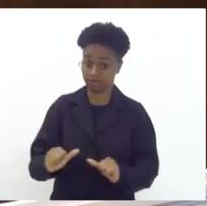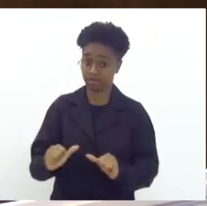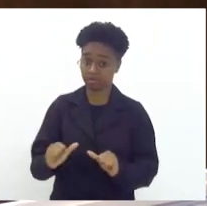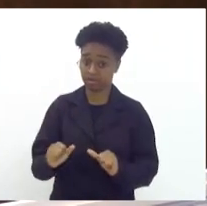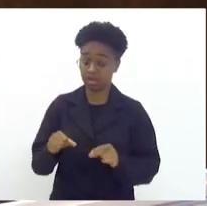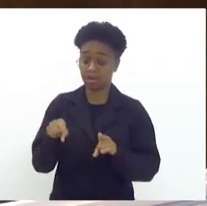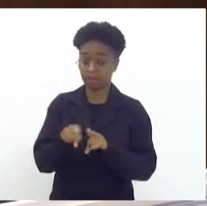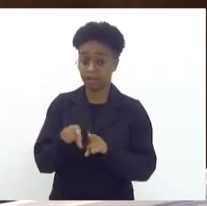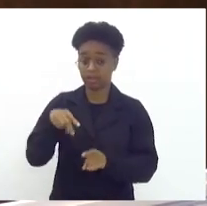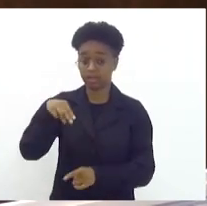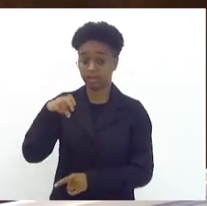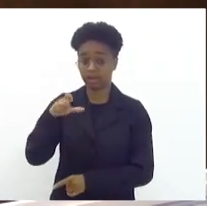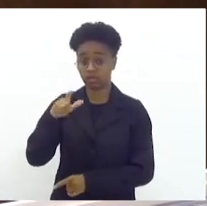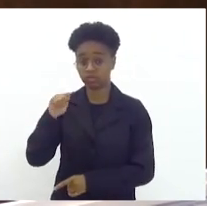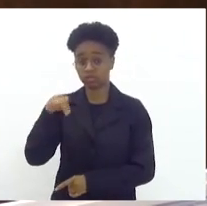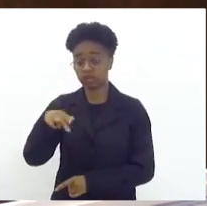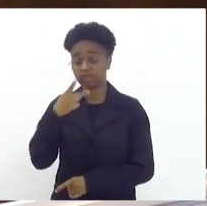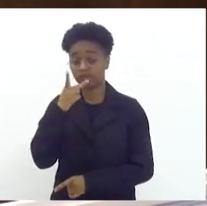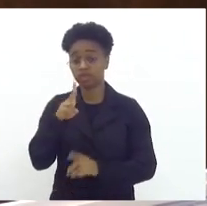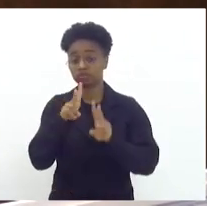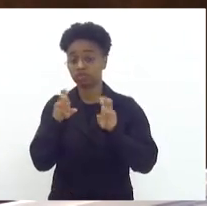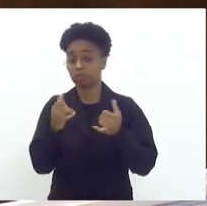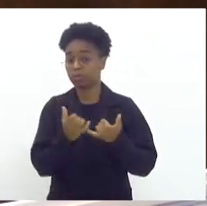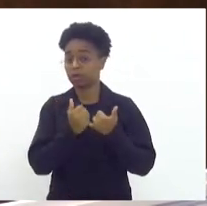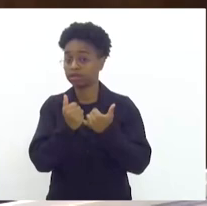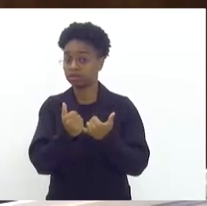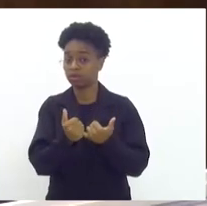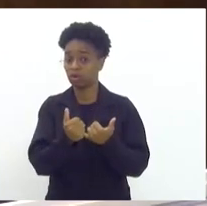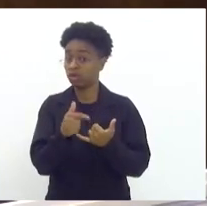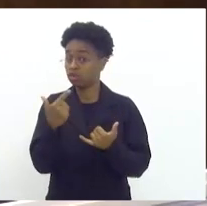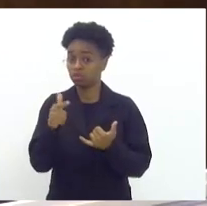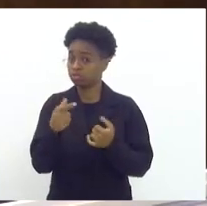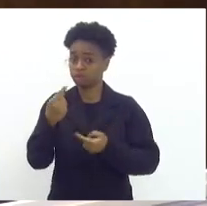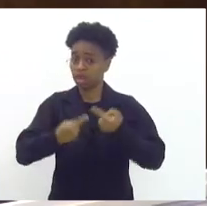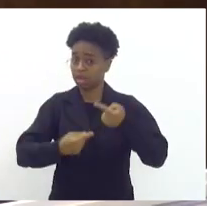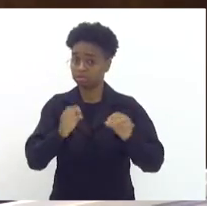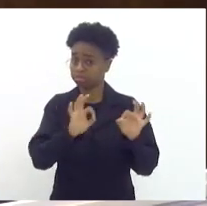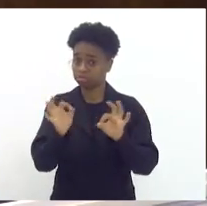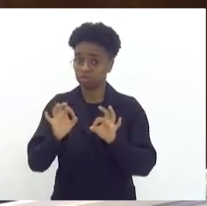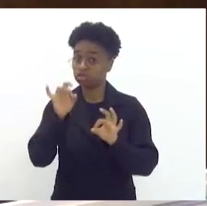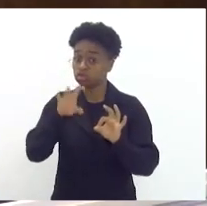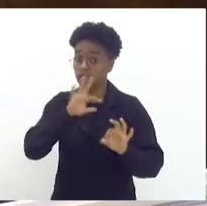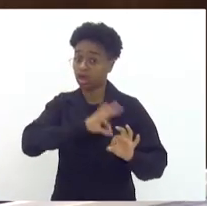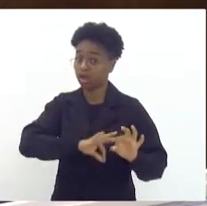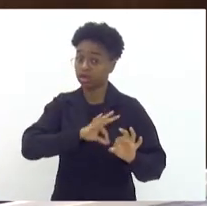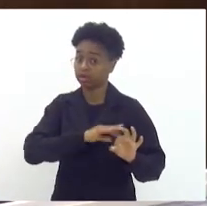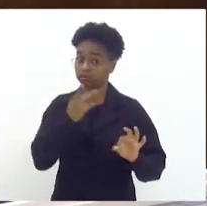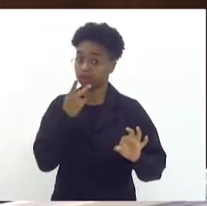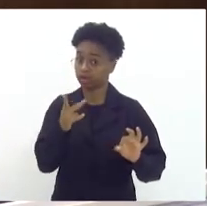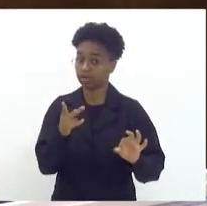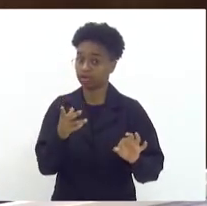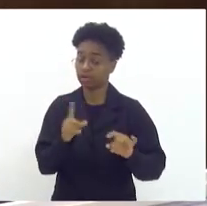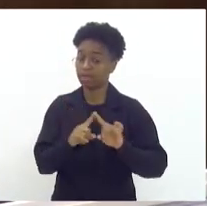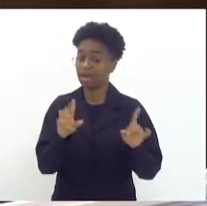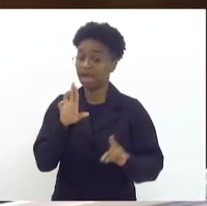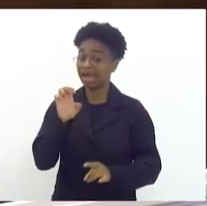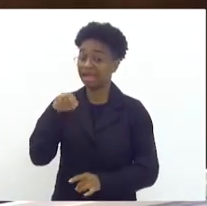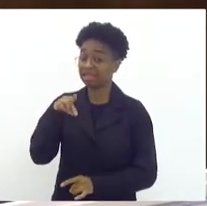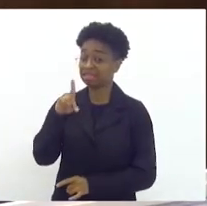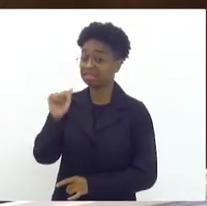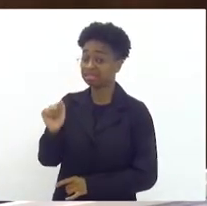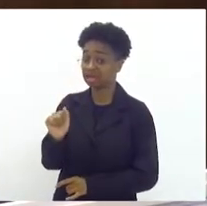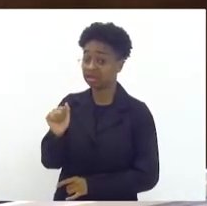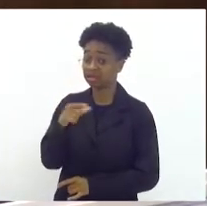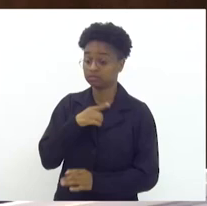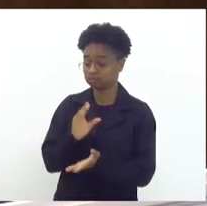falando sempre em patrimônio patrimônio não passa nem nessa reforma só fala em renda e renda nós botamos